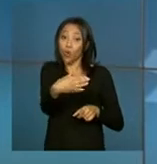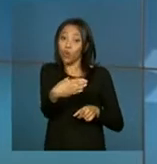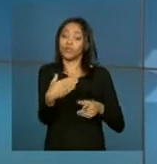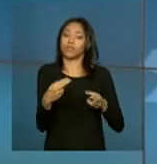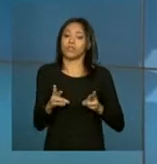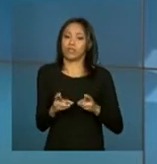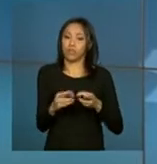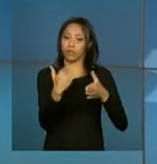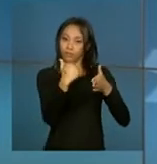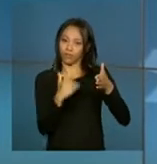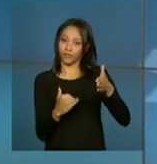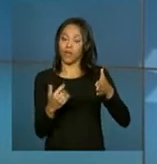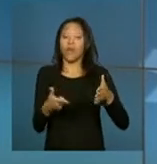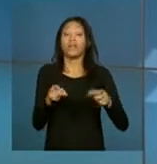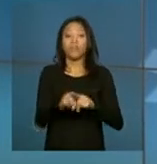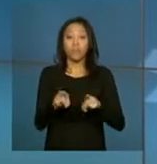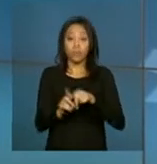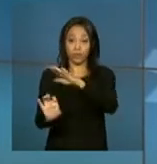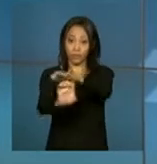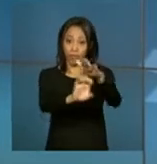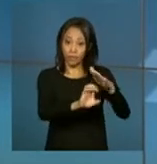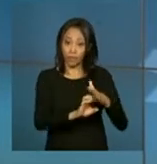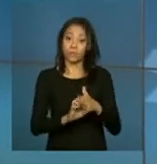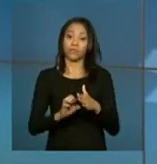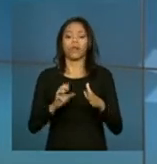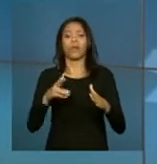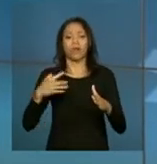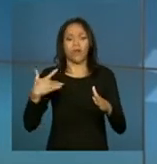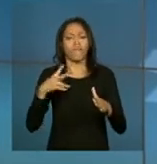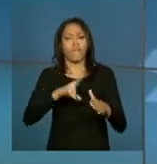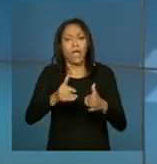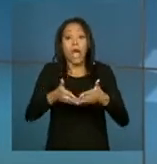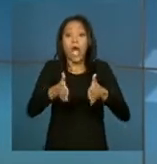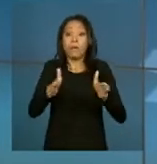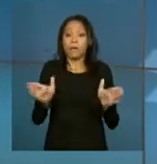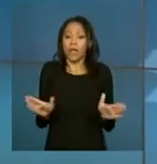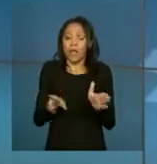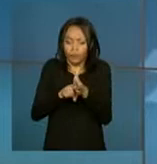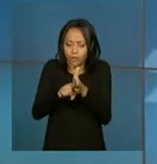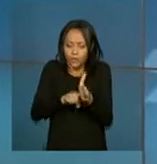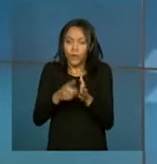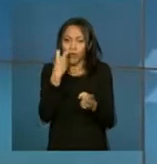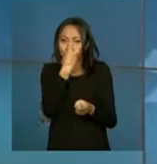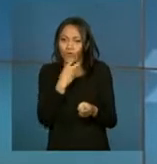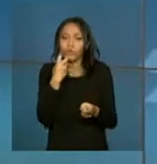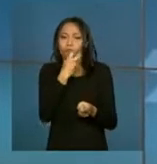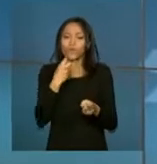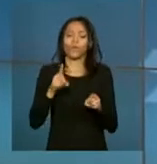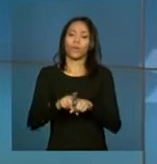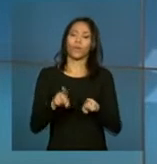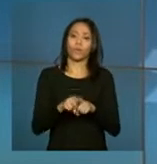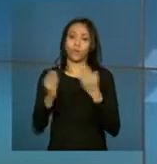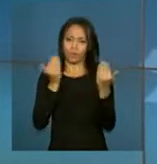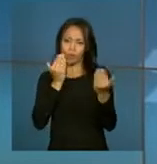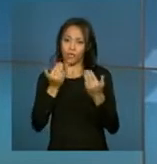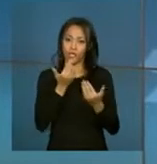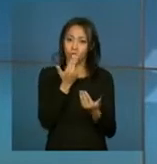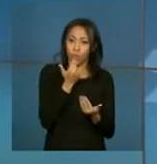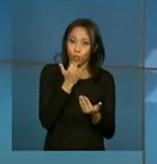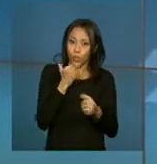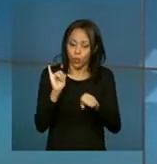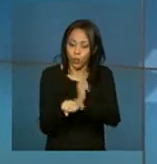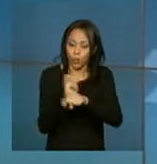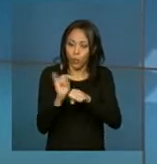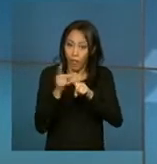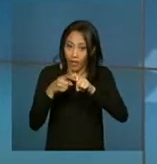tratamento de câncer. As operadoras também vão ter que ampliar o número de consultas com fonoaudiólogos, nutricionistas e psicólogos. A medida